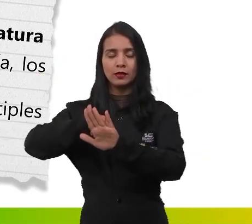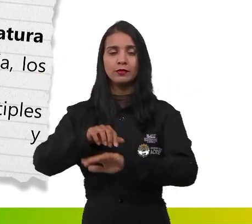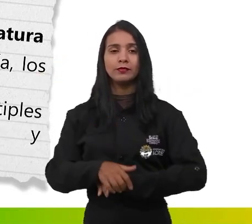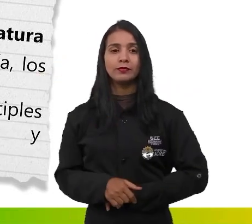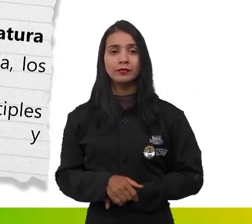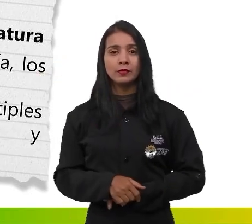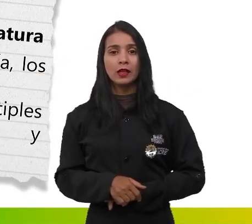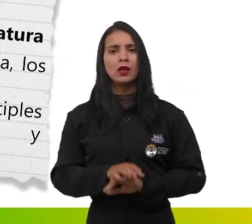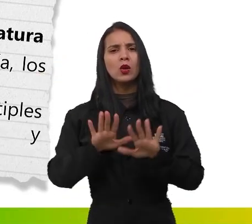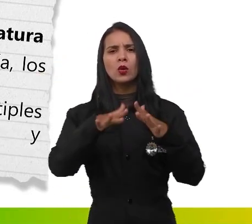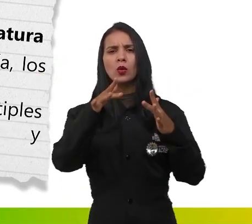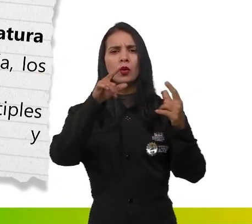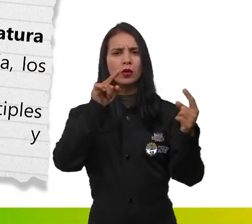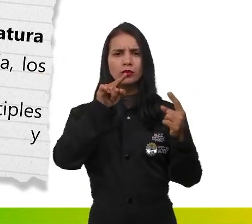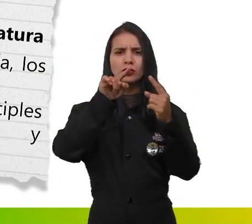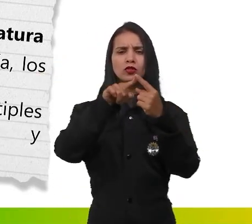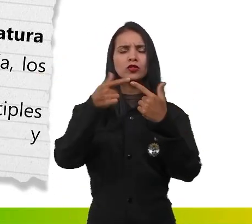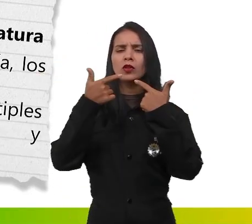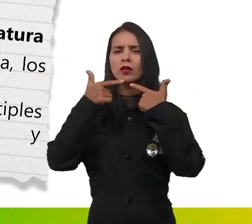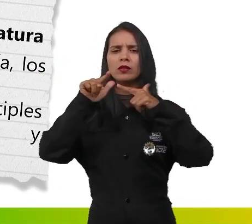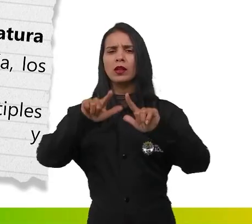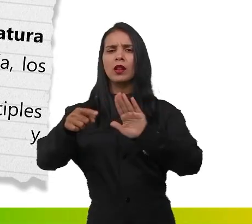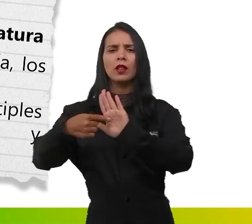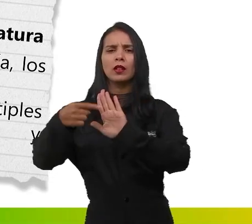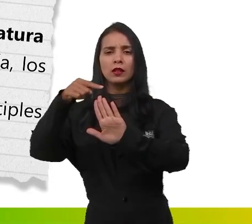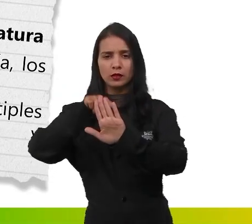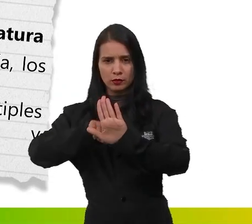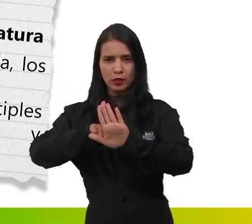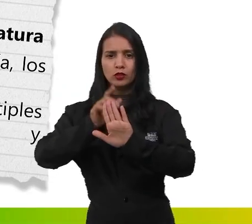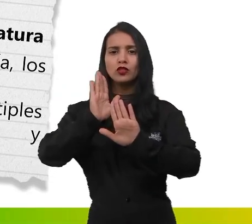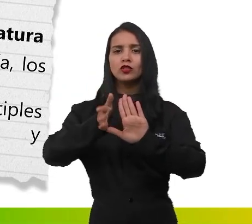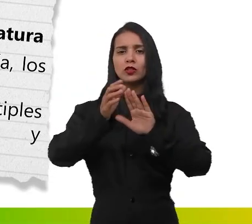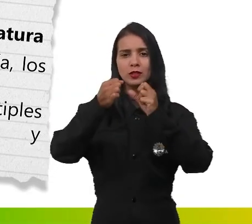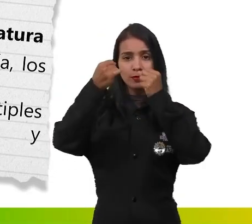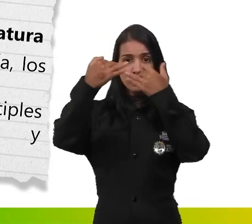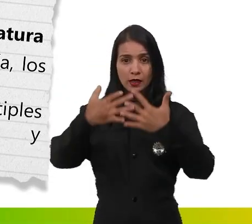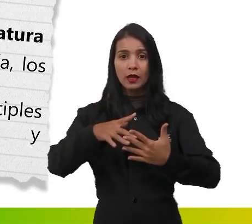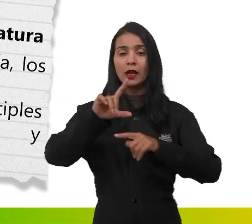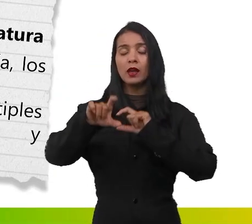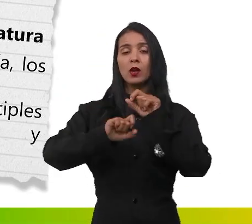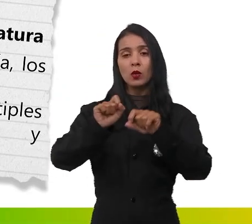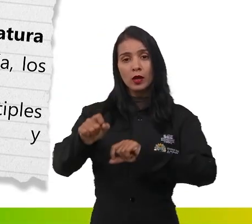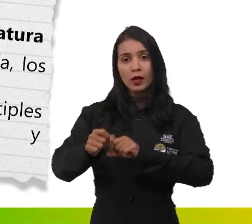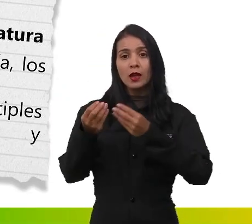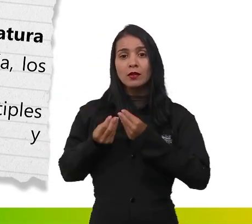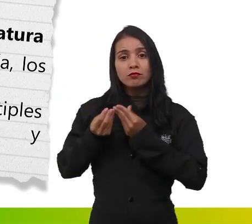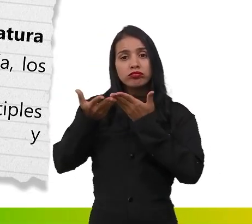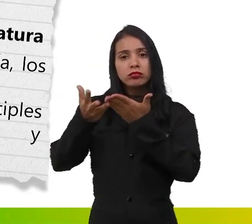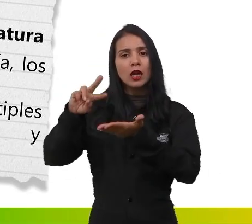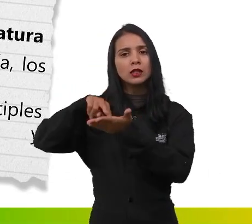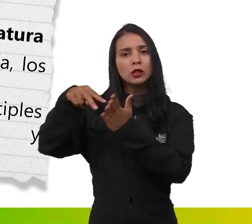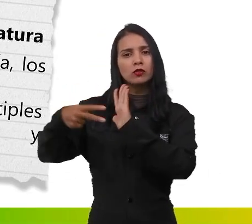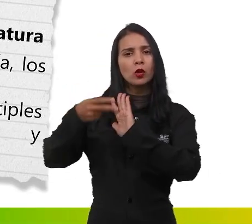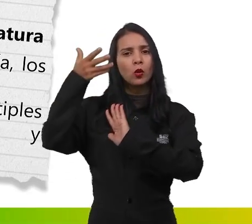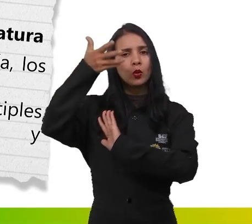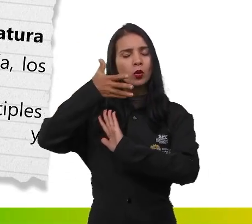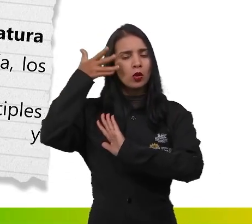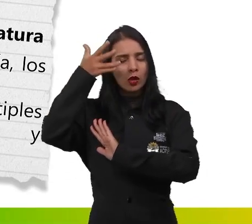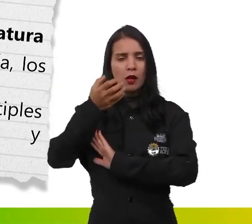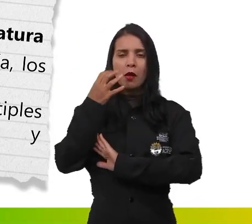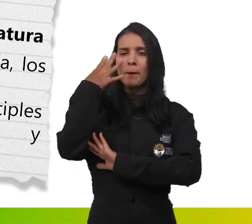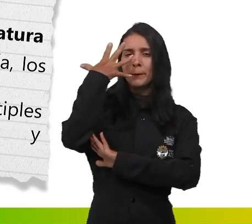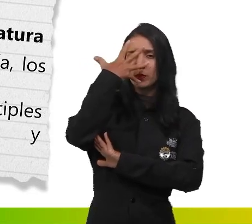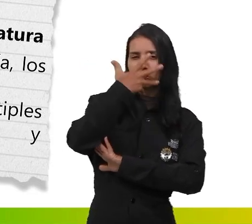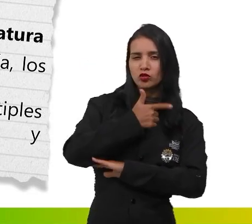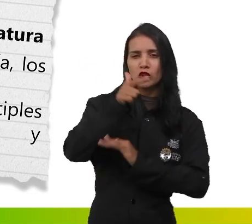a função dessa linguagem figurada? Nós falamos, embelezar o discurso, por exemplo, nas poesias e nos poemas